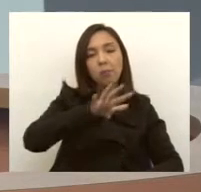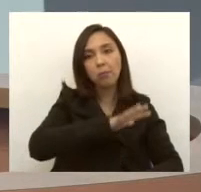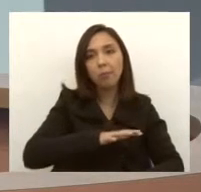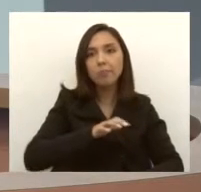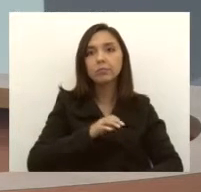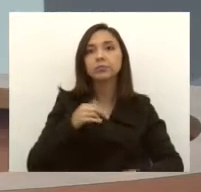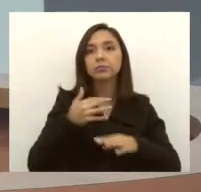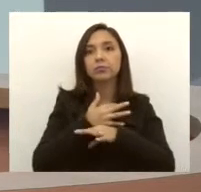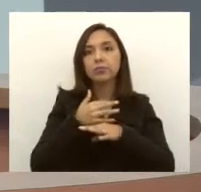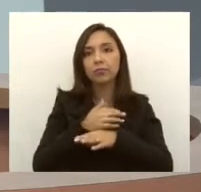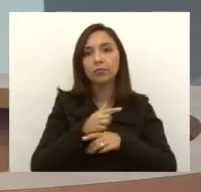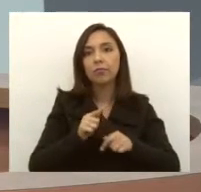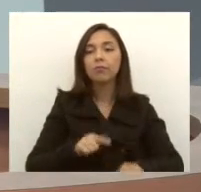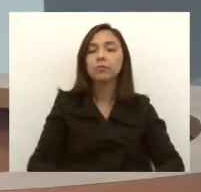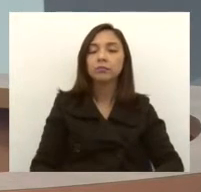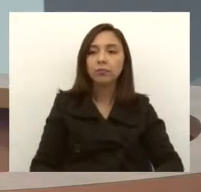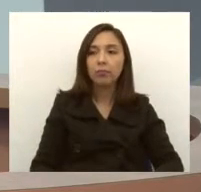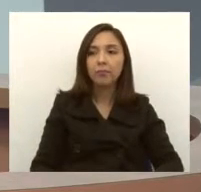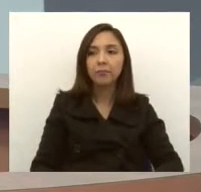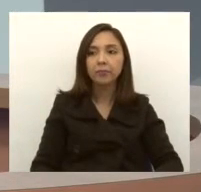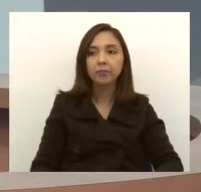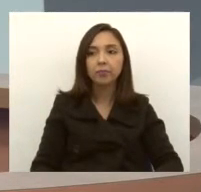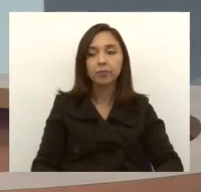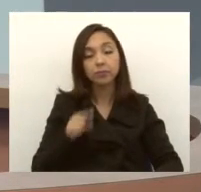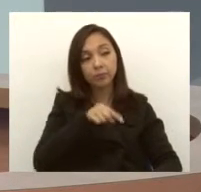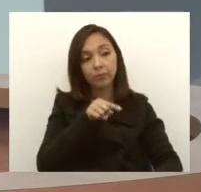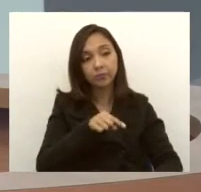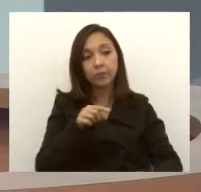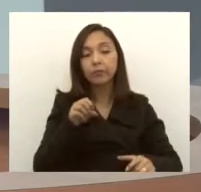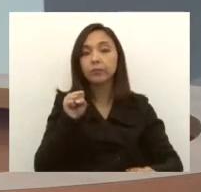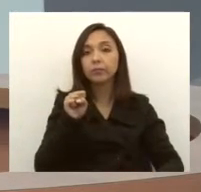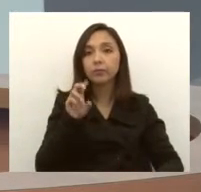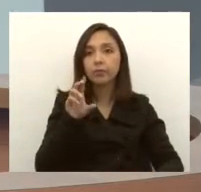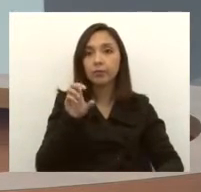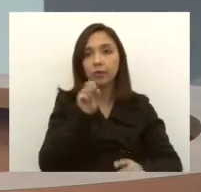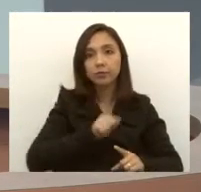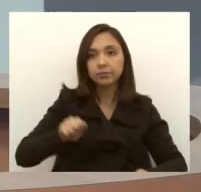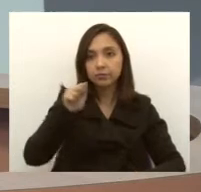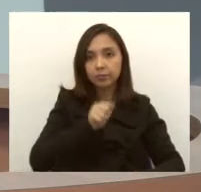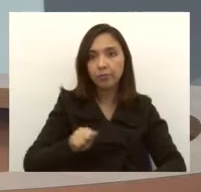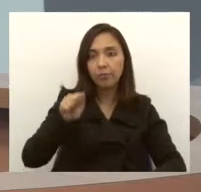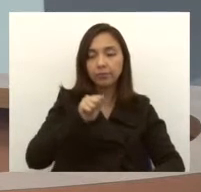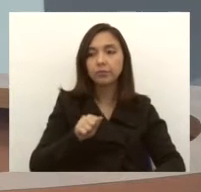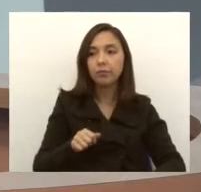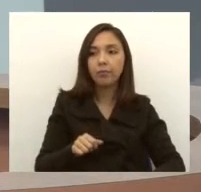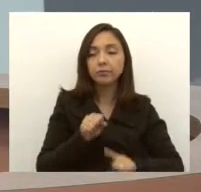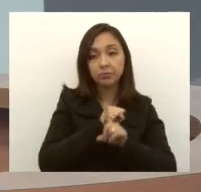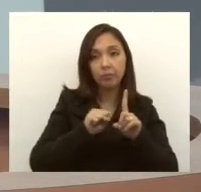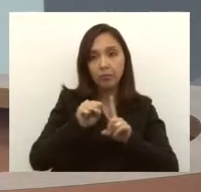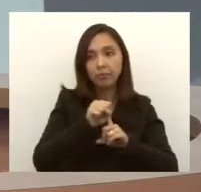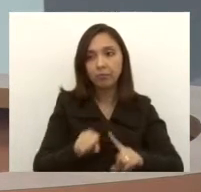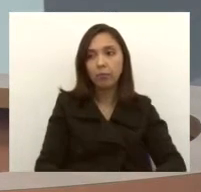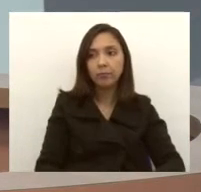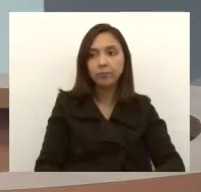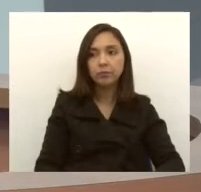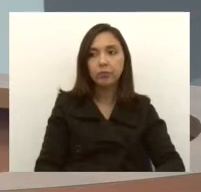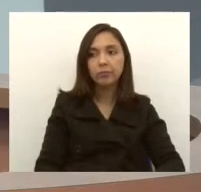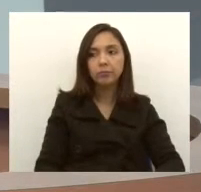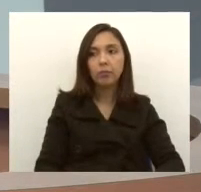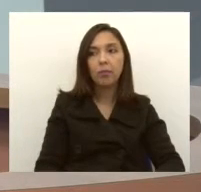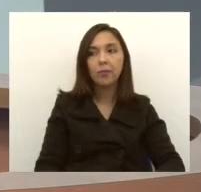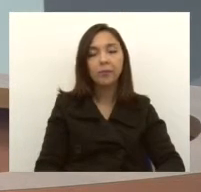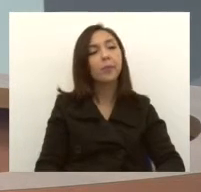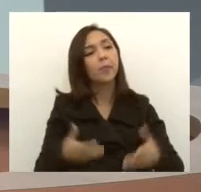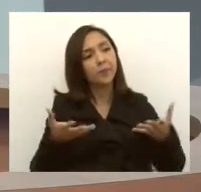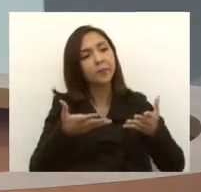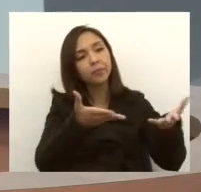Guarulhos para ser distribuído entre as sociedades instituídas na nossa cidade. Então dizer,